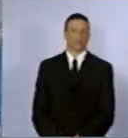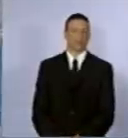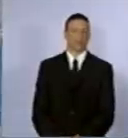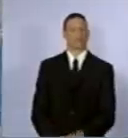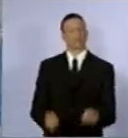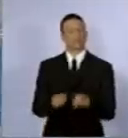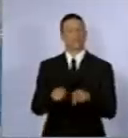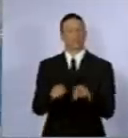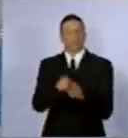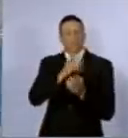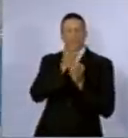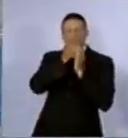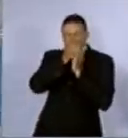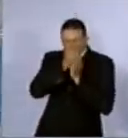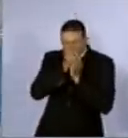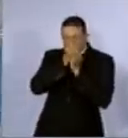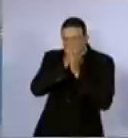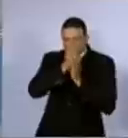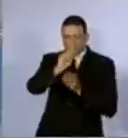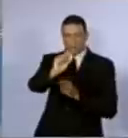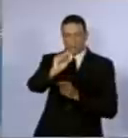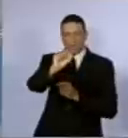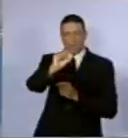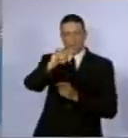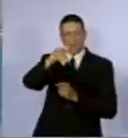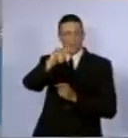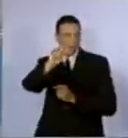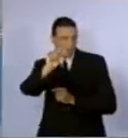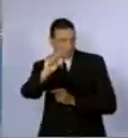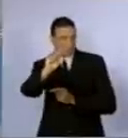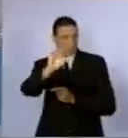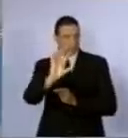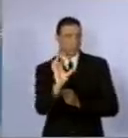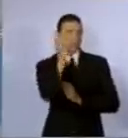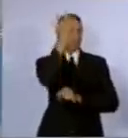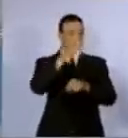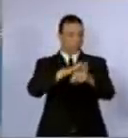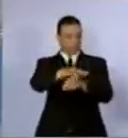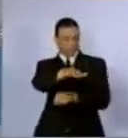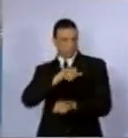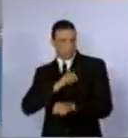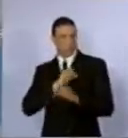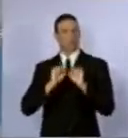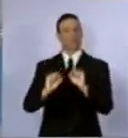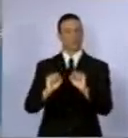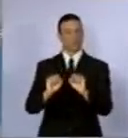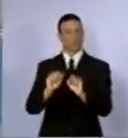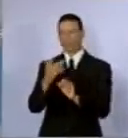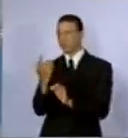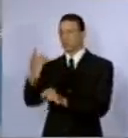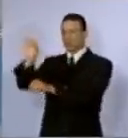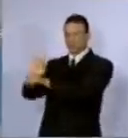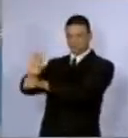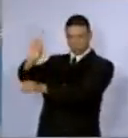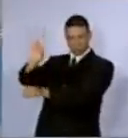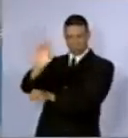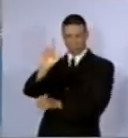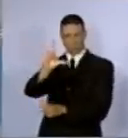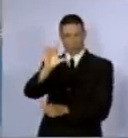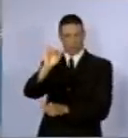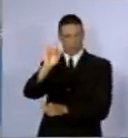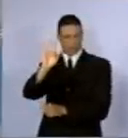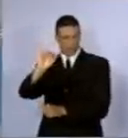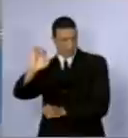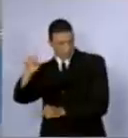Asma também, as pessoas que... Bom, isso, na verdade, foi feito pelo Dr. Leaf. As mães que